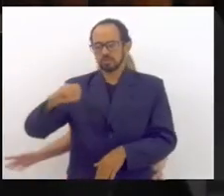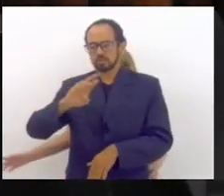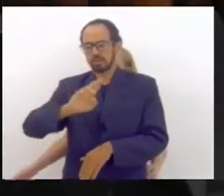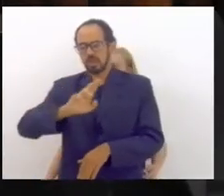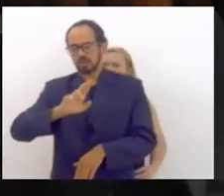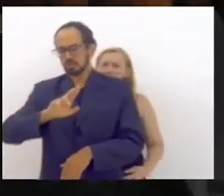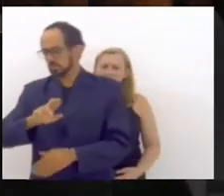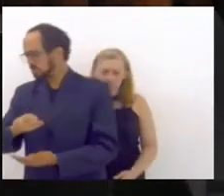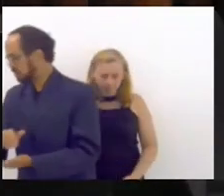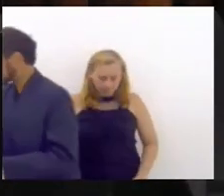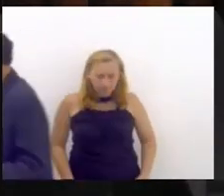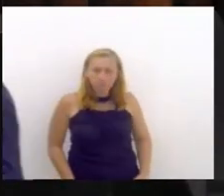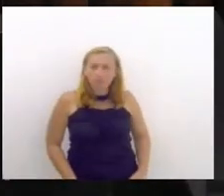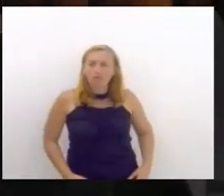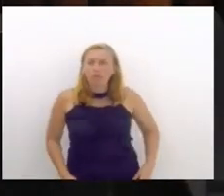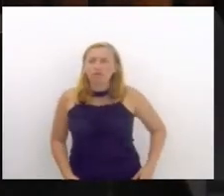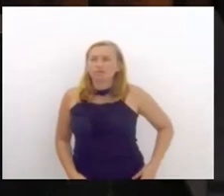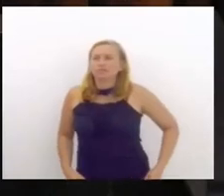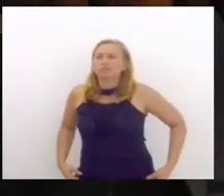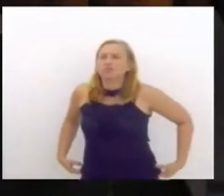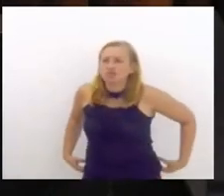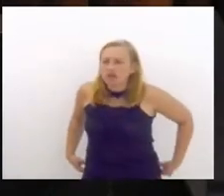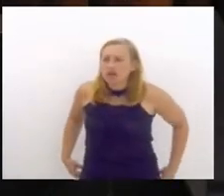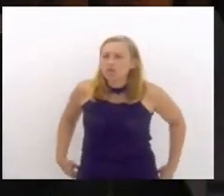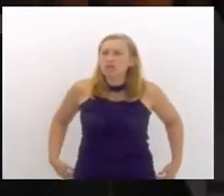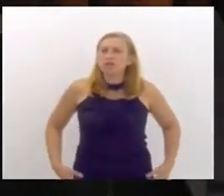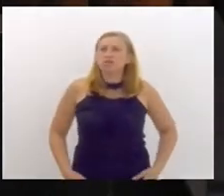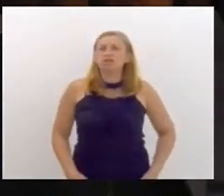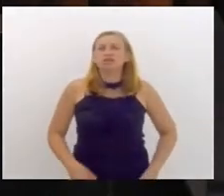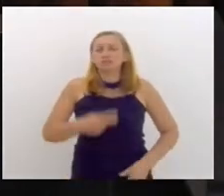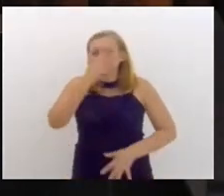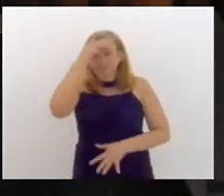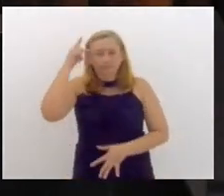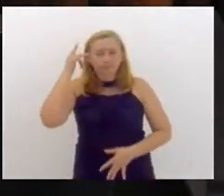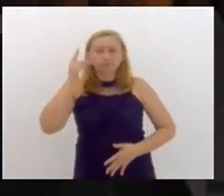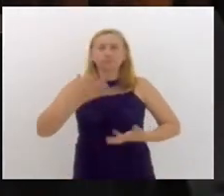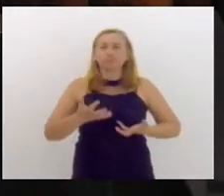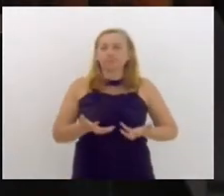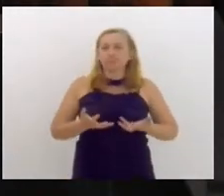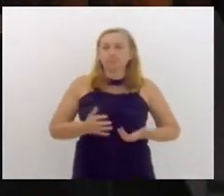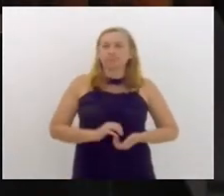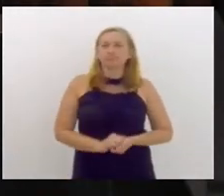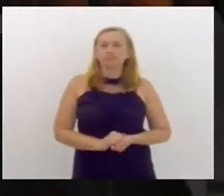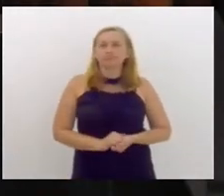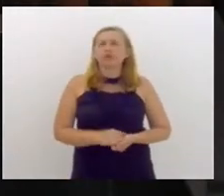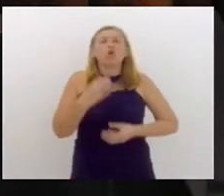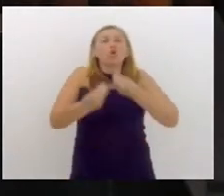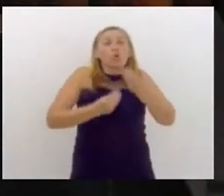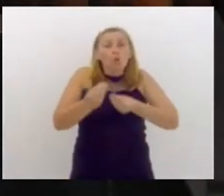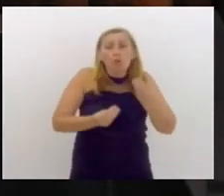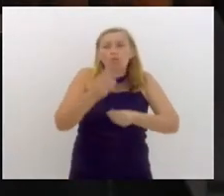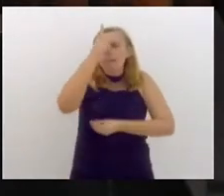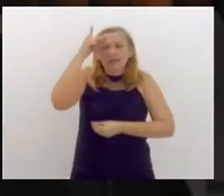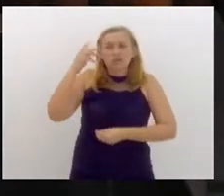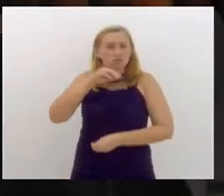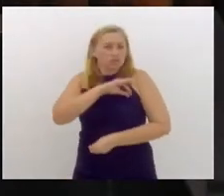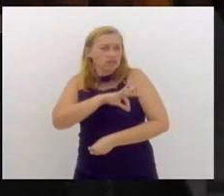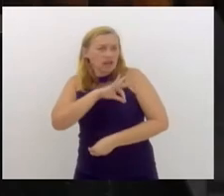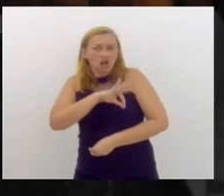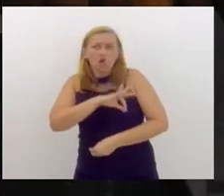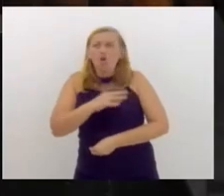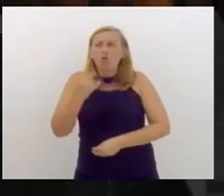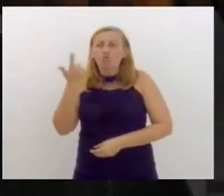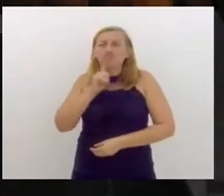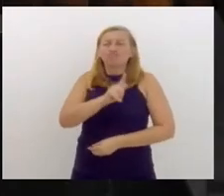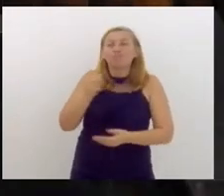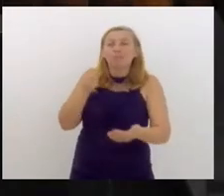hidrômetro. Então a pessoa, mesmo sem água, ela é obrigada a pagar o hidrômetro. Então como uma pessoa assalariada consegue pagar uma